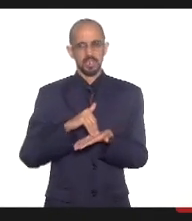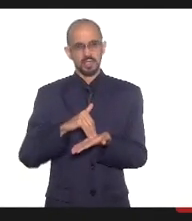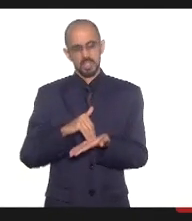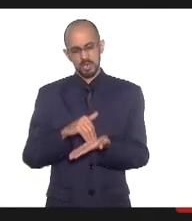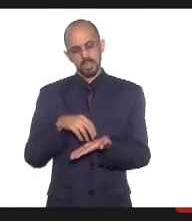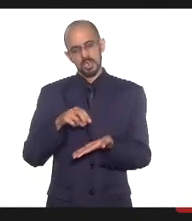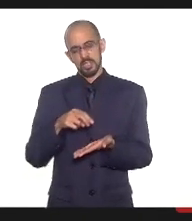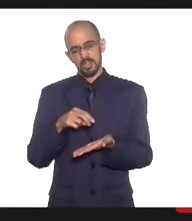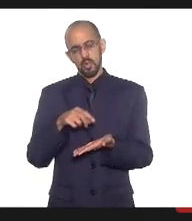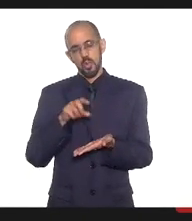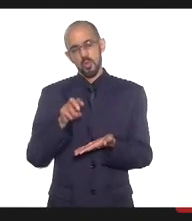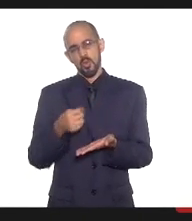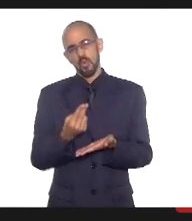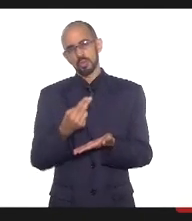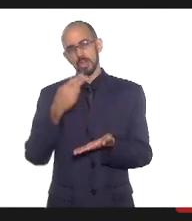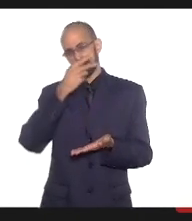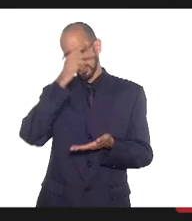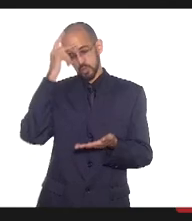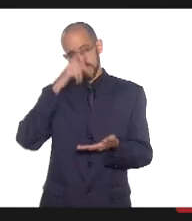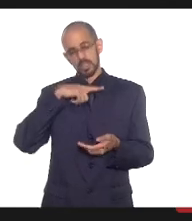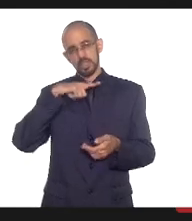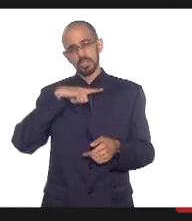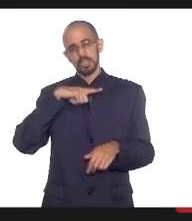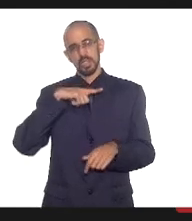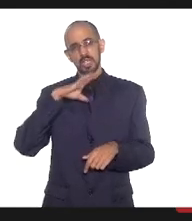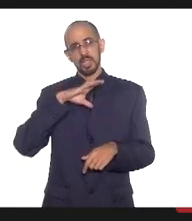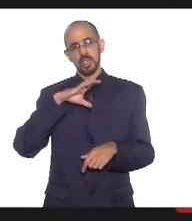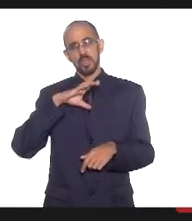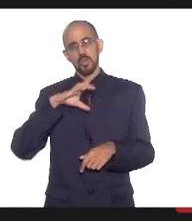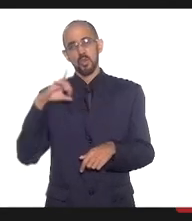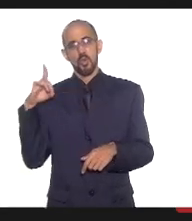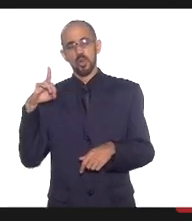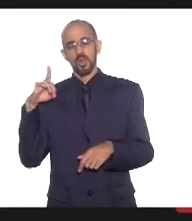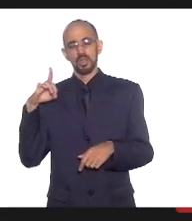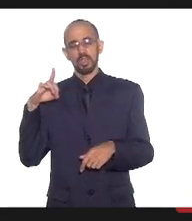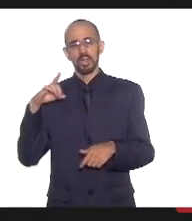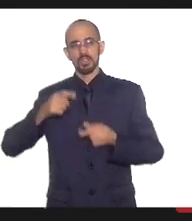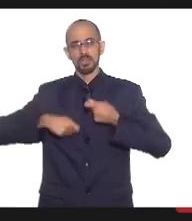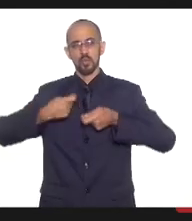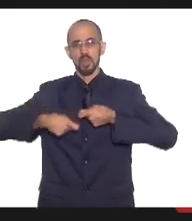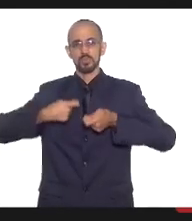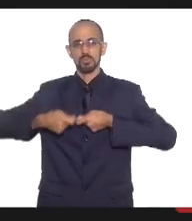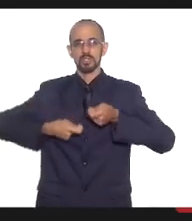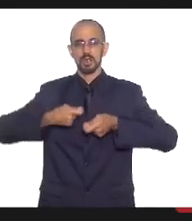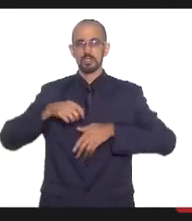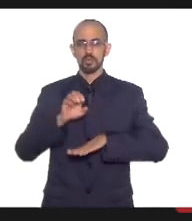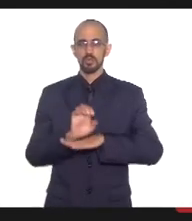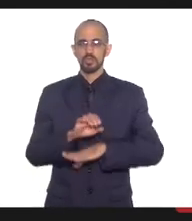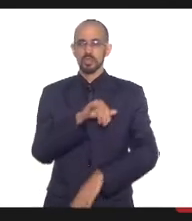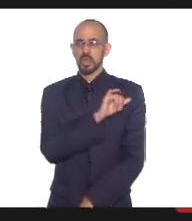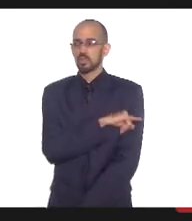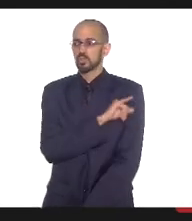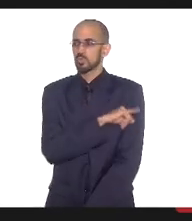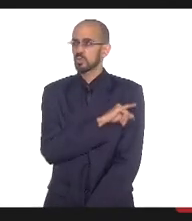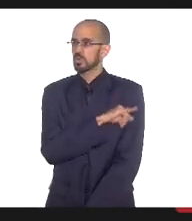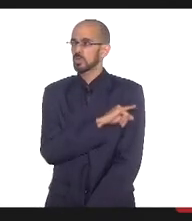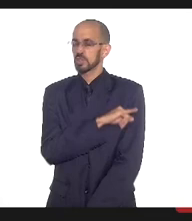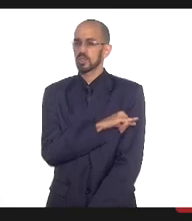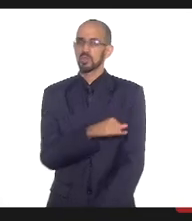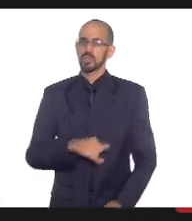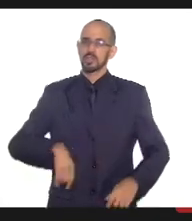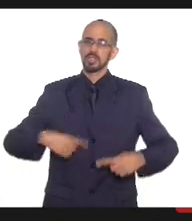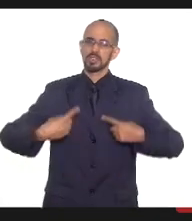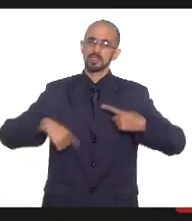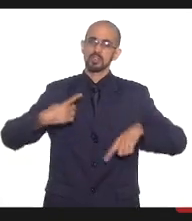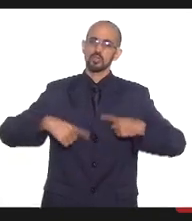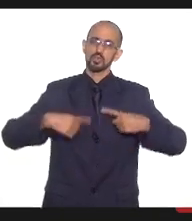tenha em o comando né no está o cabelo para é este debate com